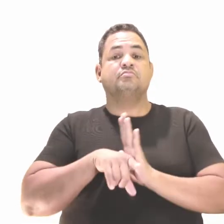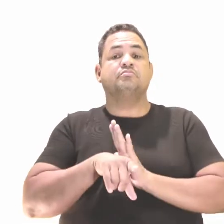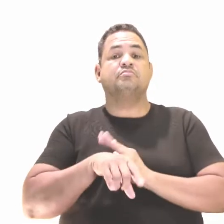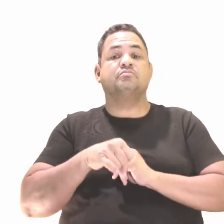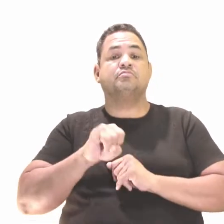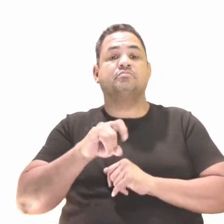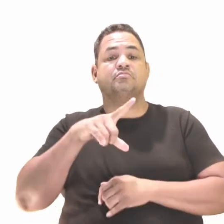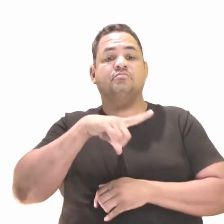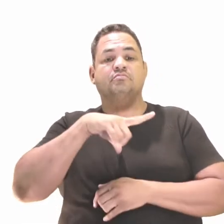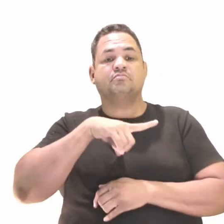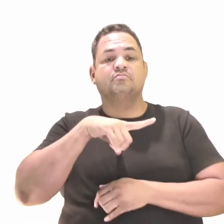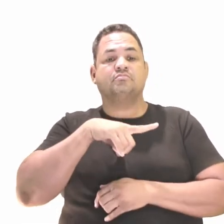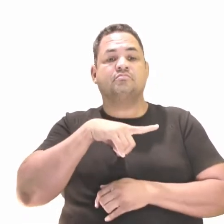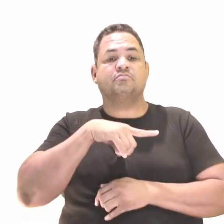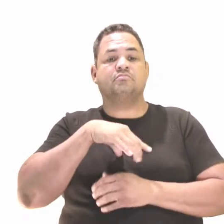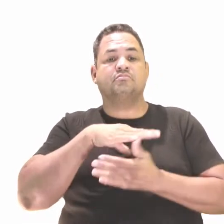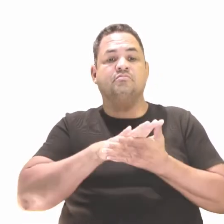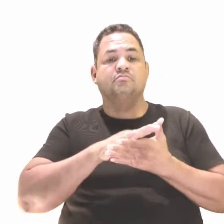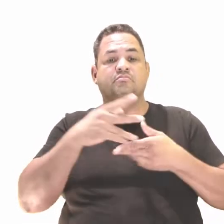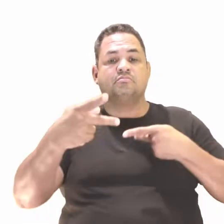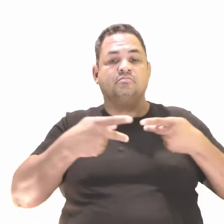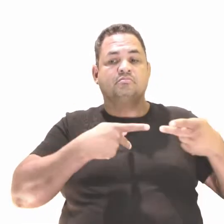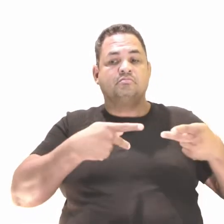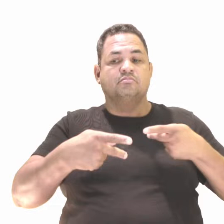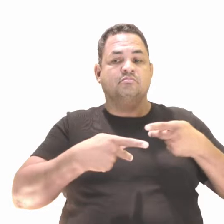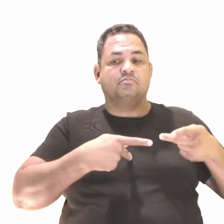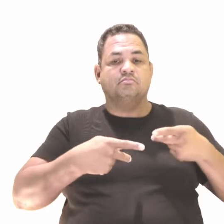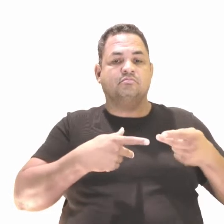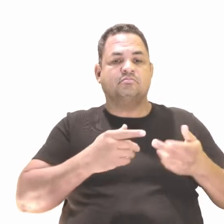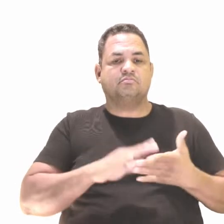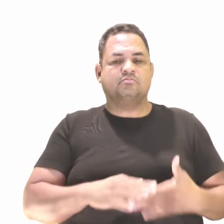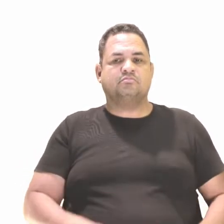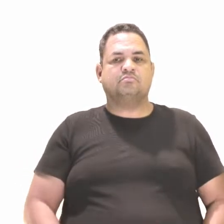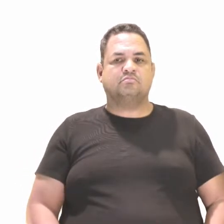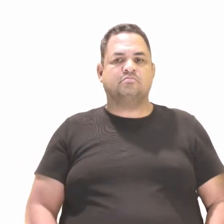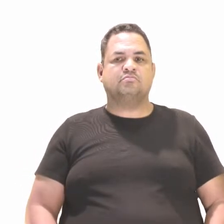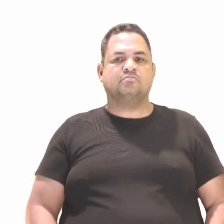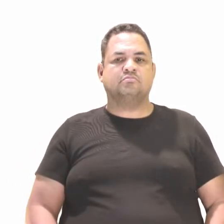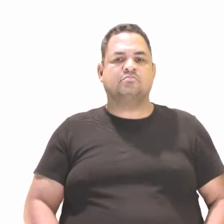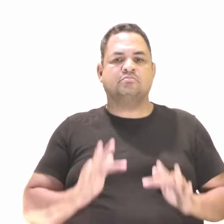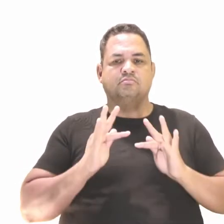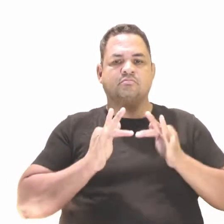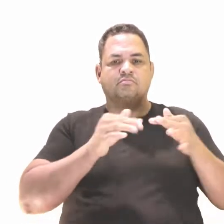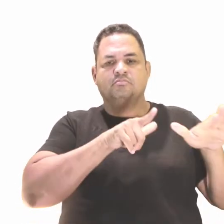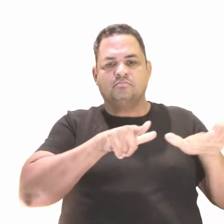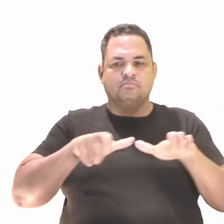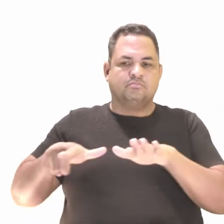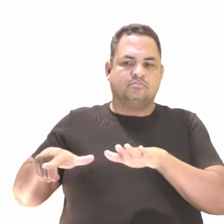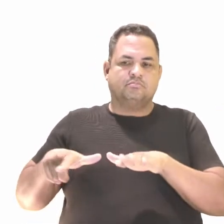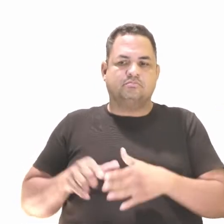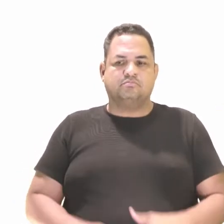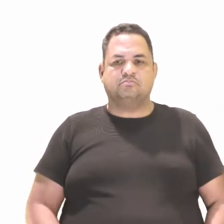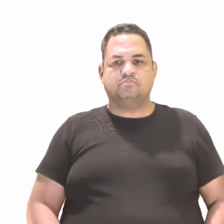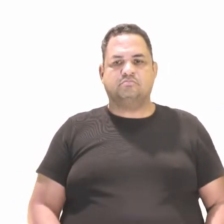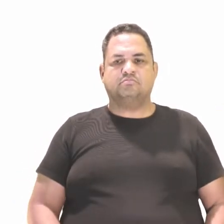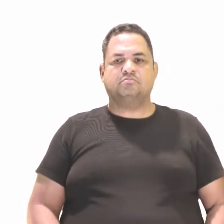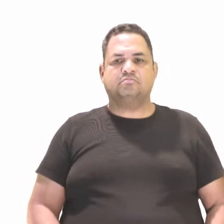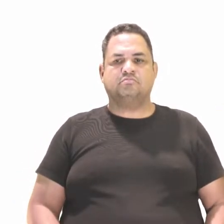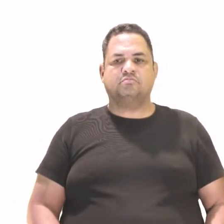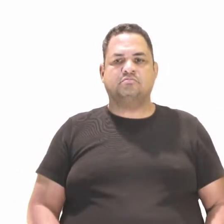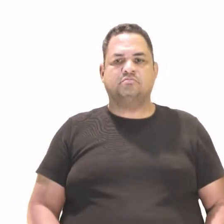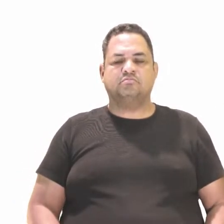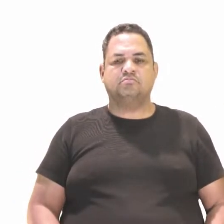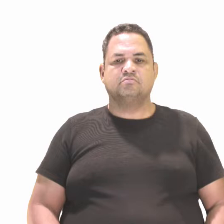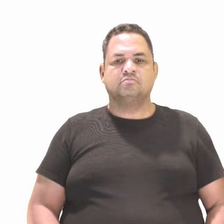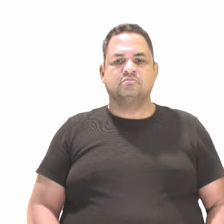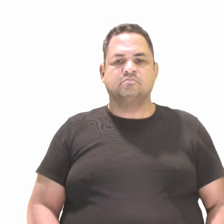se você tem algum plano para o weekend, que é o quê? Final de semana, se o week